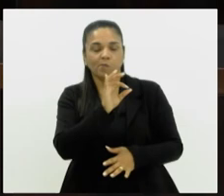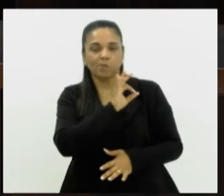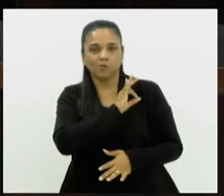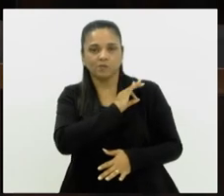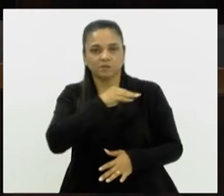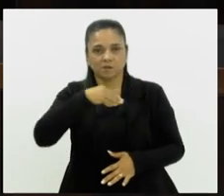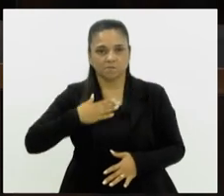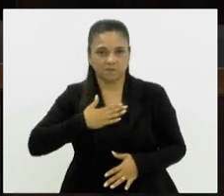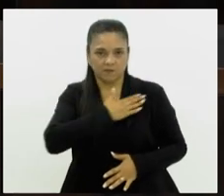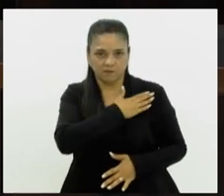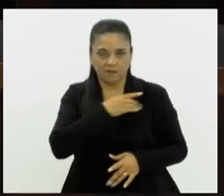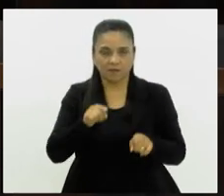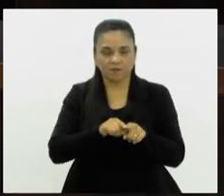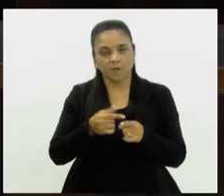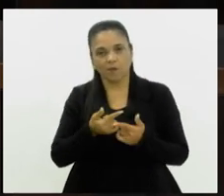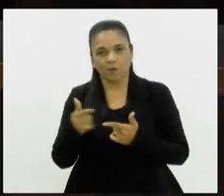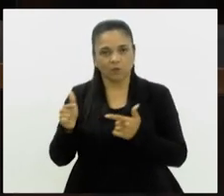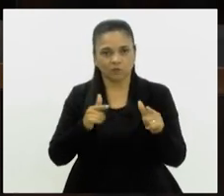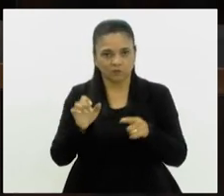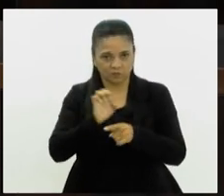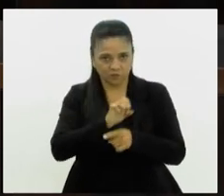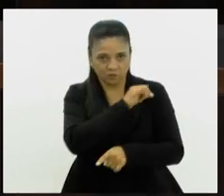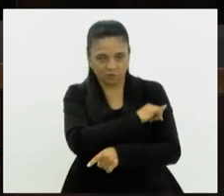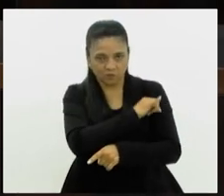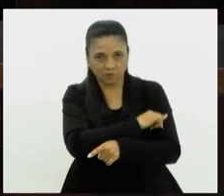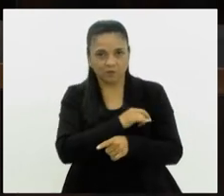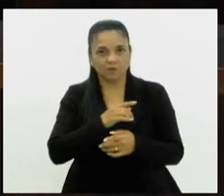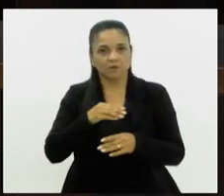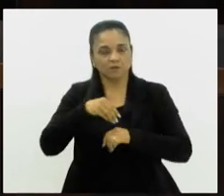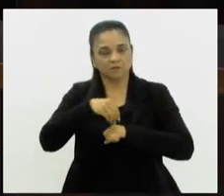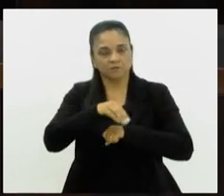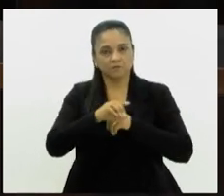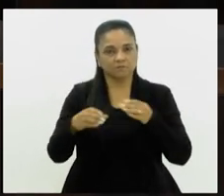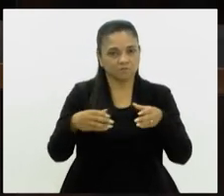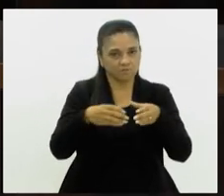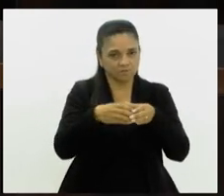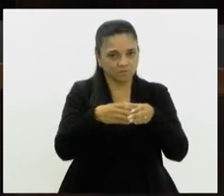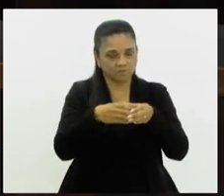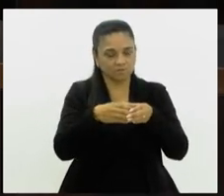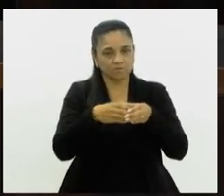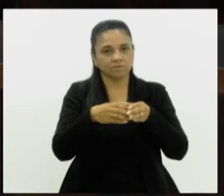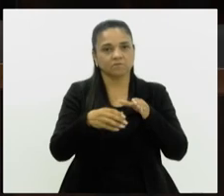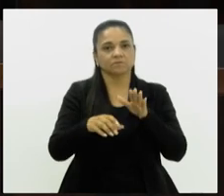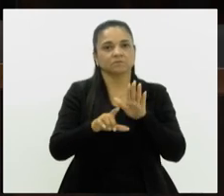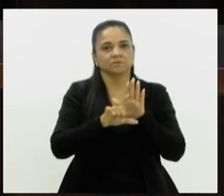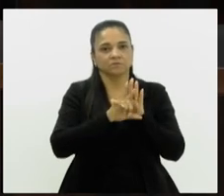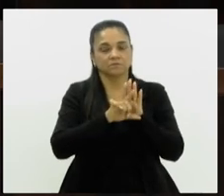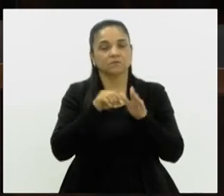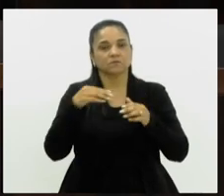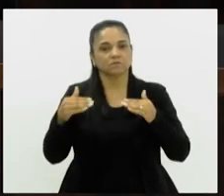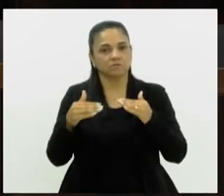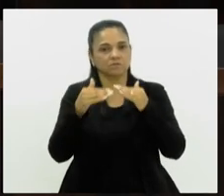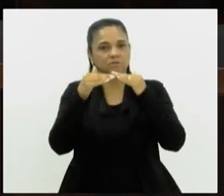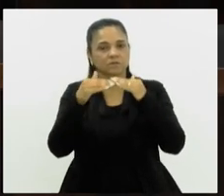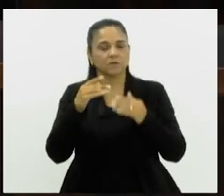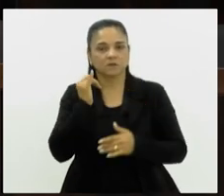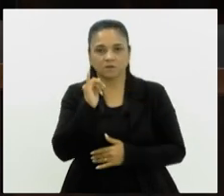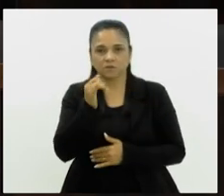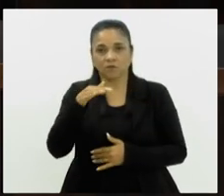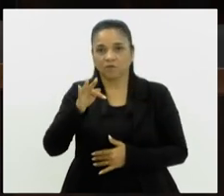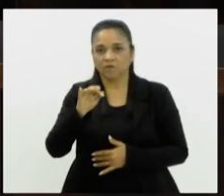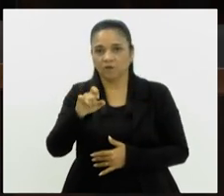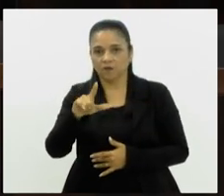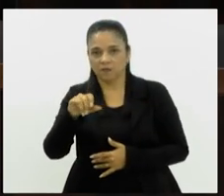e da outras providências. Parecer da Comissão de Indicações Legislativas, favorável. Relator, deputado Felipe